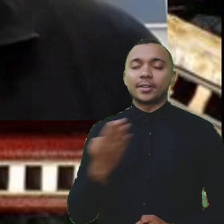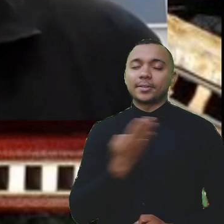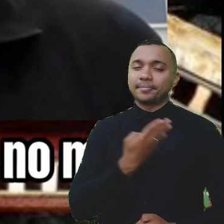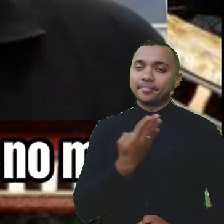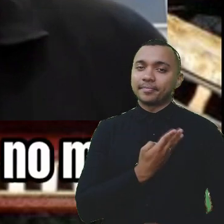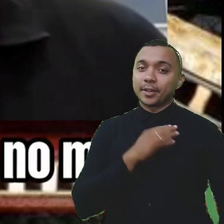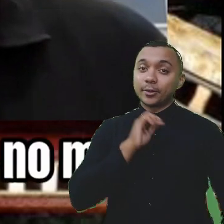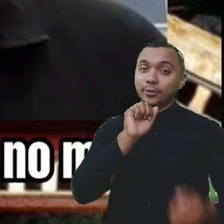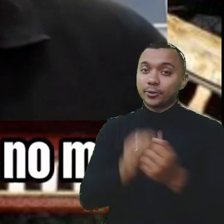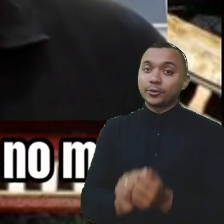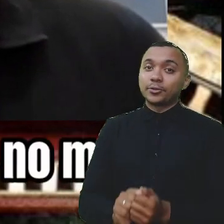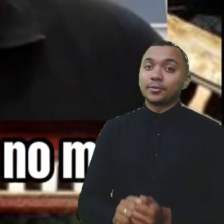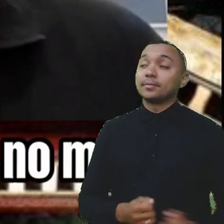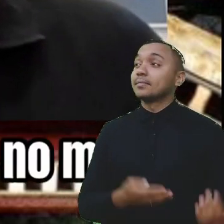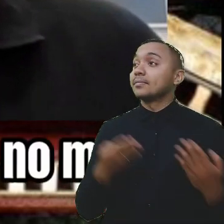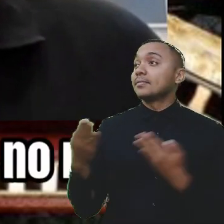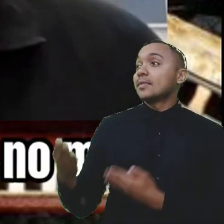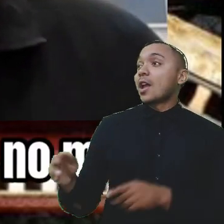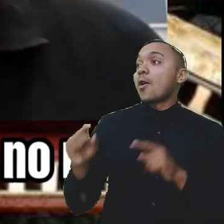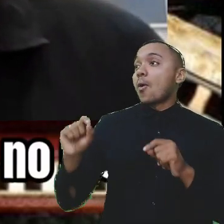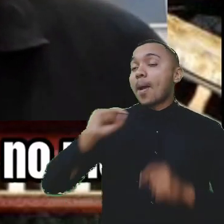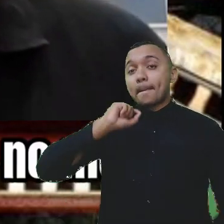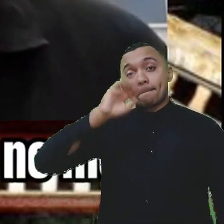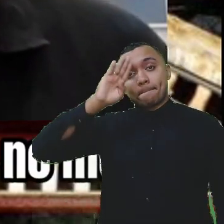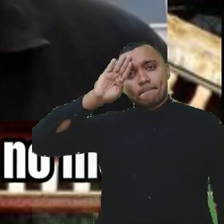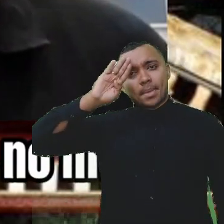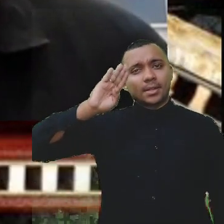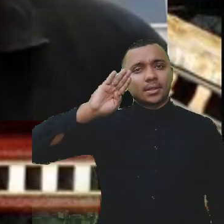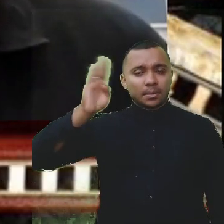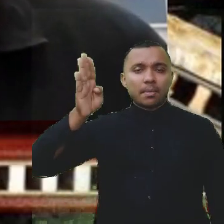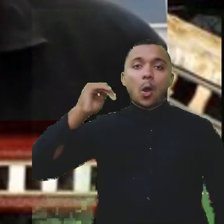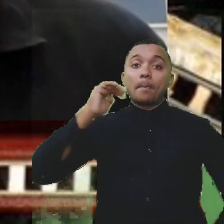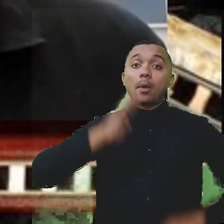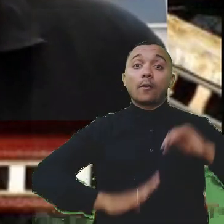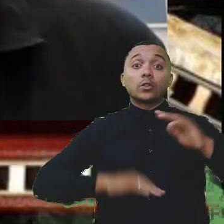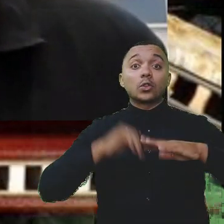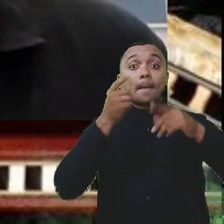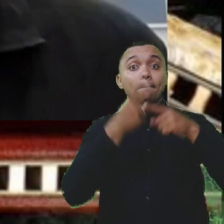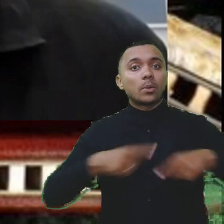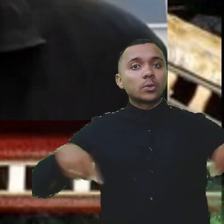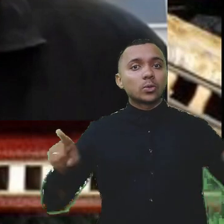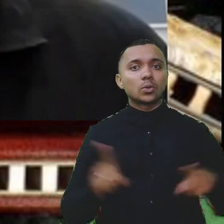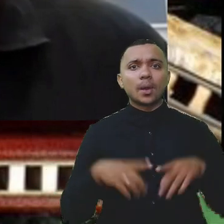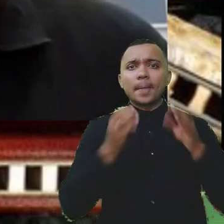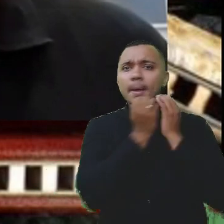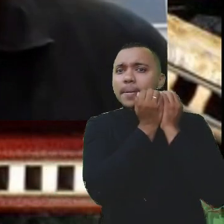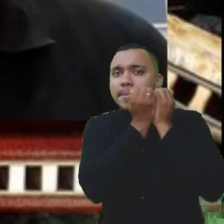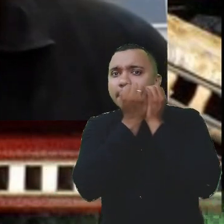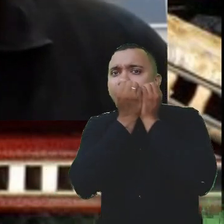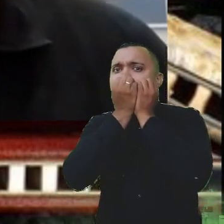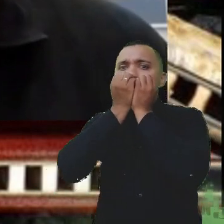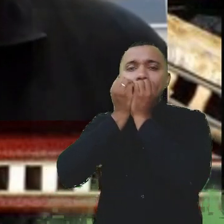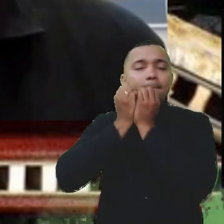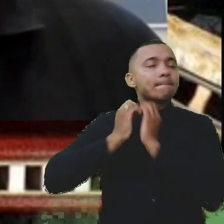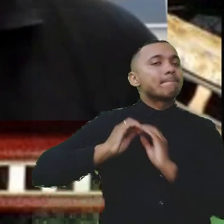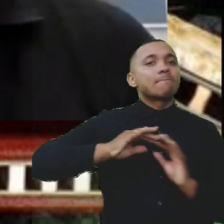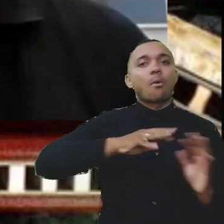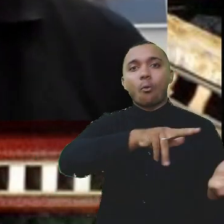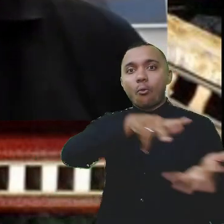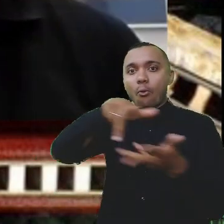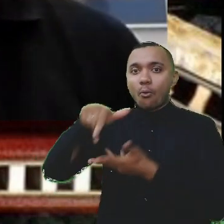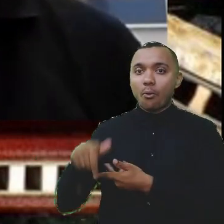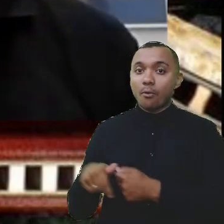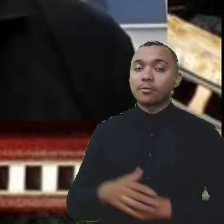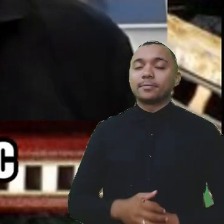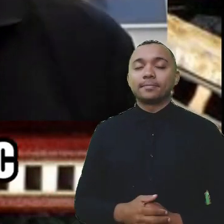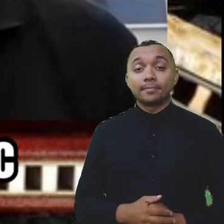Stanek, que é um dos principais nomes da harmônica no meio erudito no mundo inteiro, não é só no Brasil, não. Eu queria